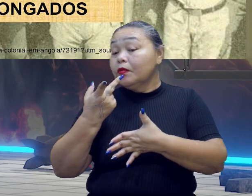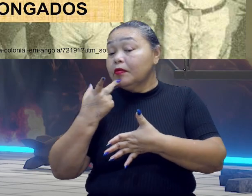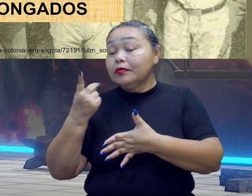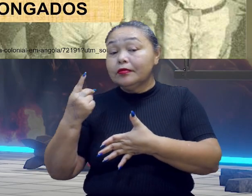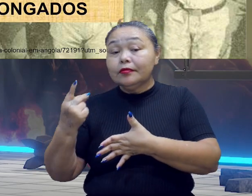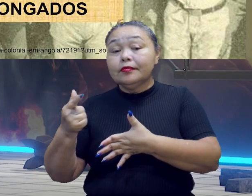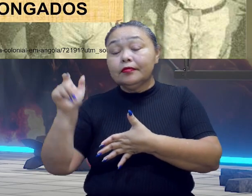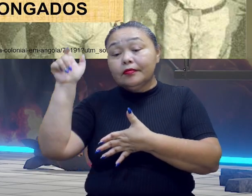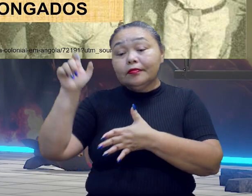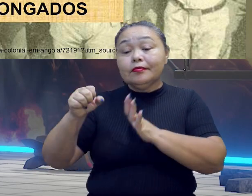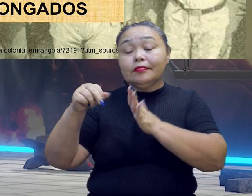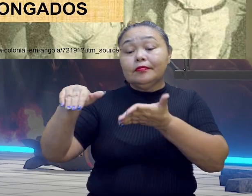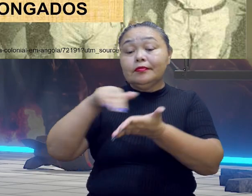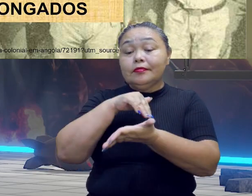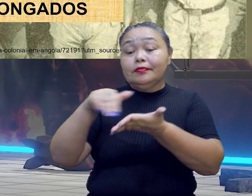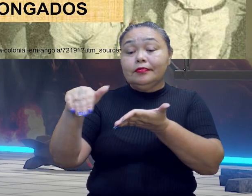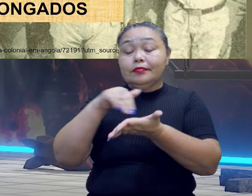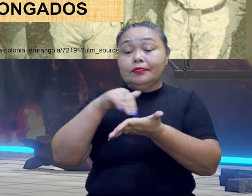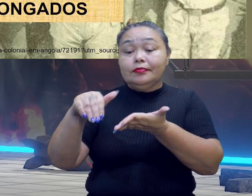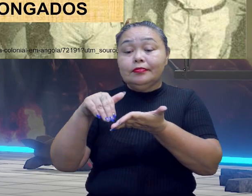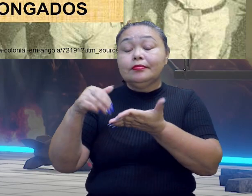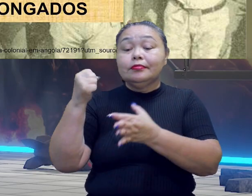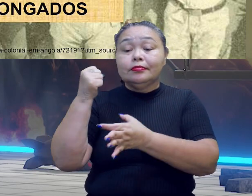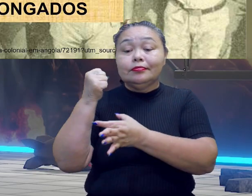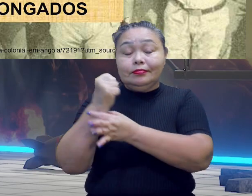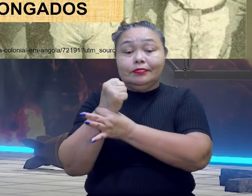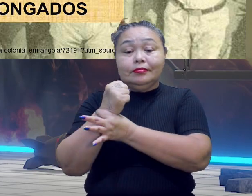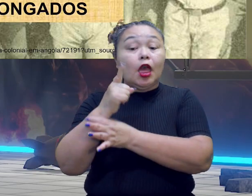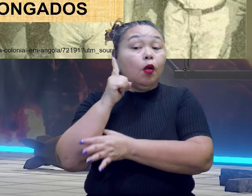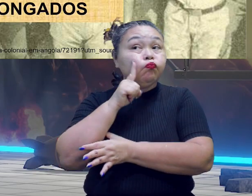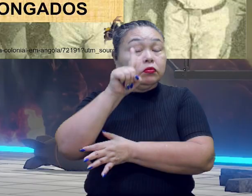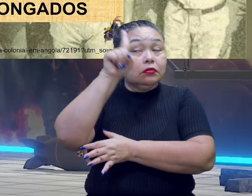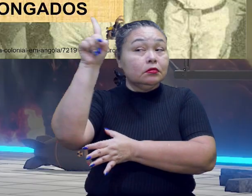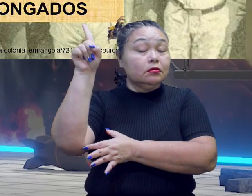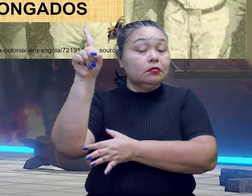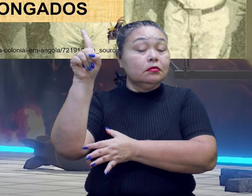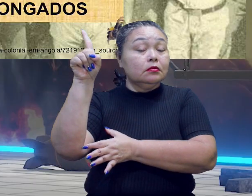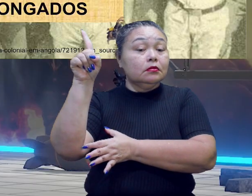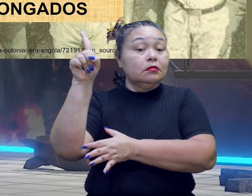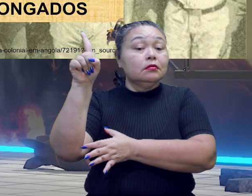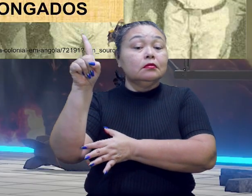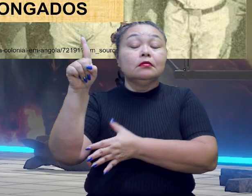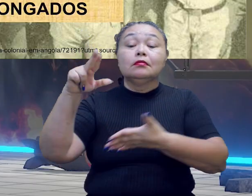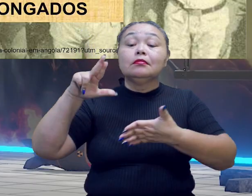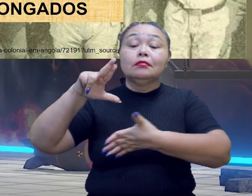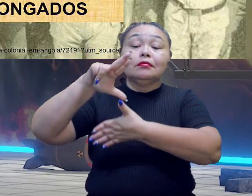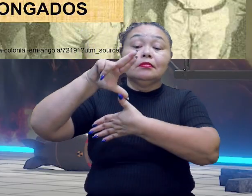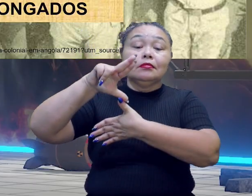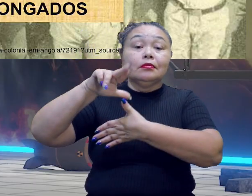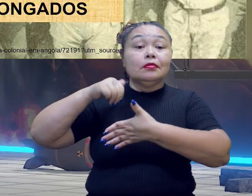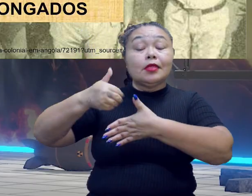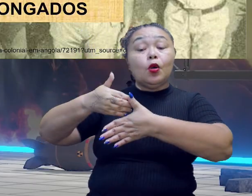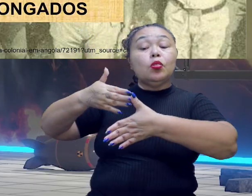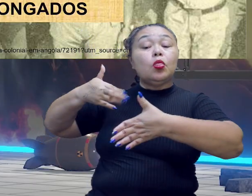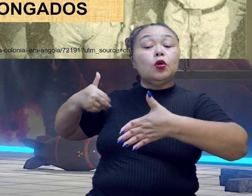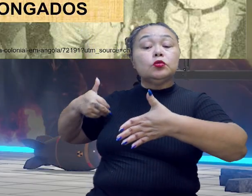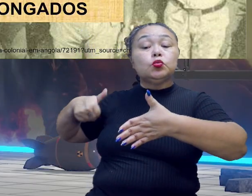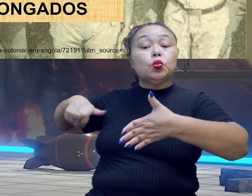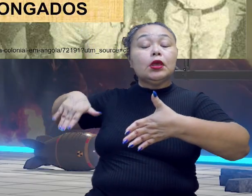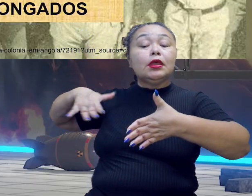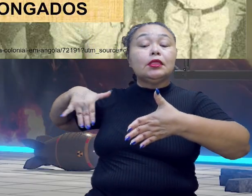disse o secretário de Segurança norte-americano, a América Latina é o nosso